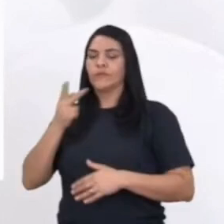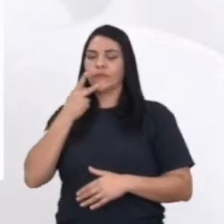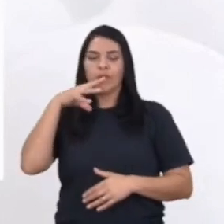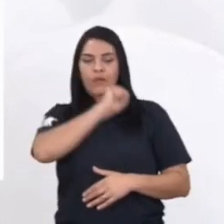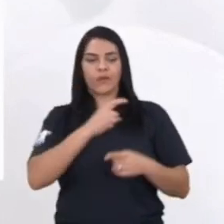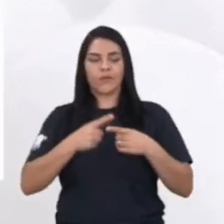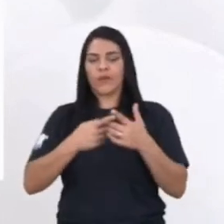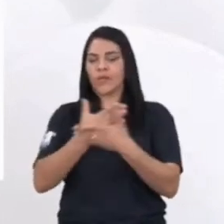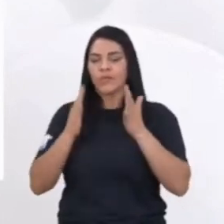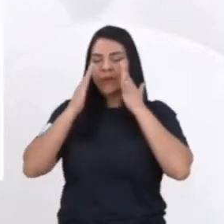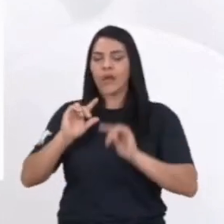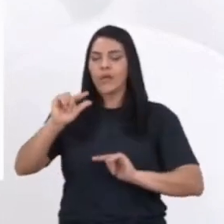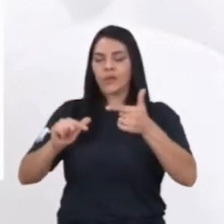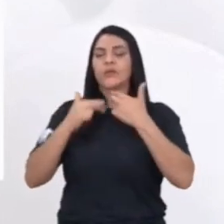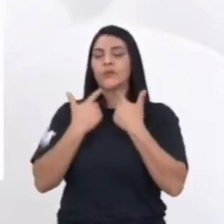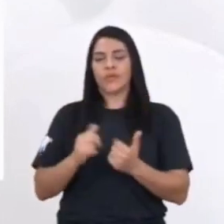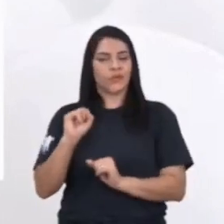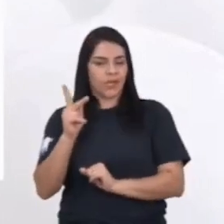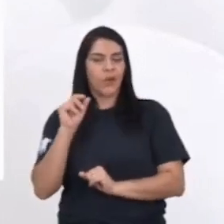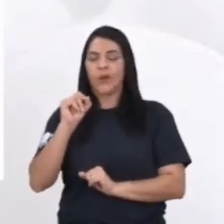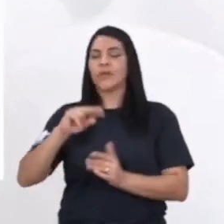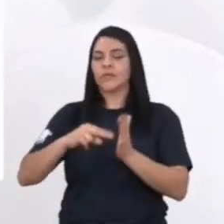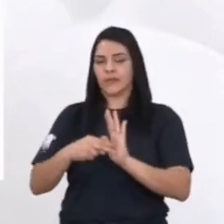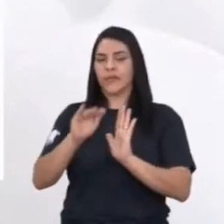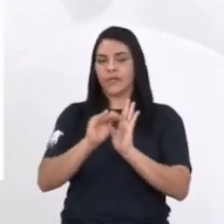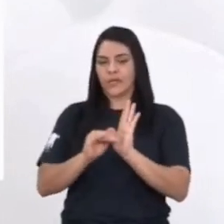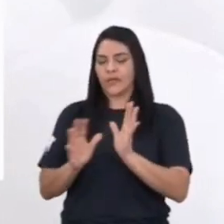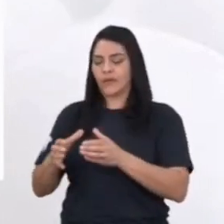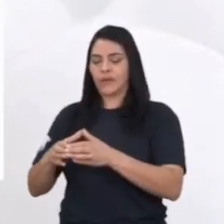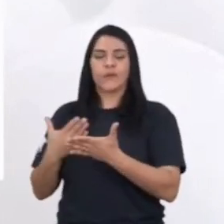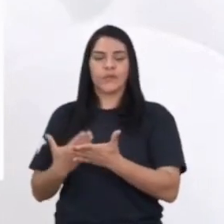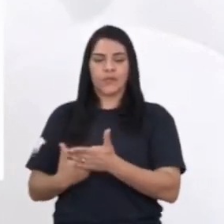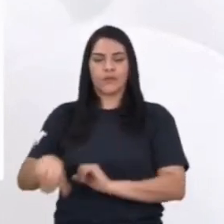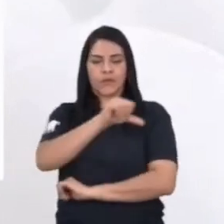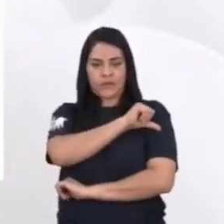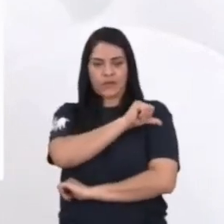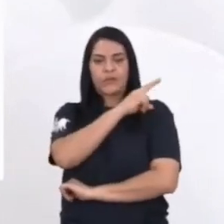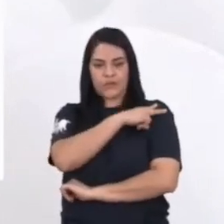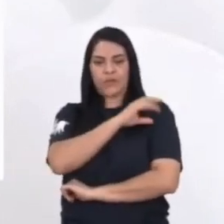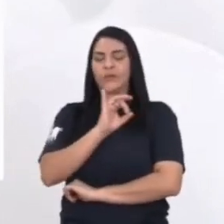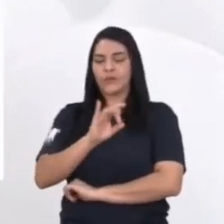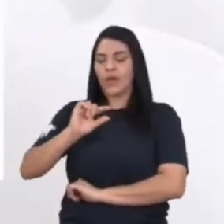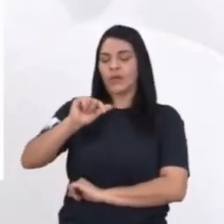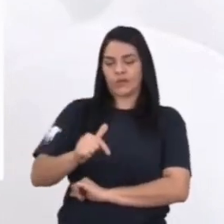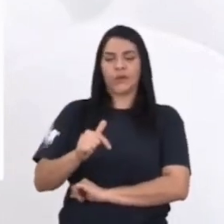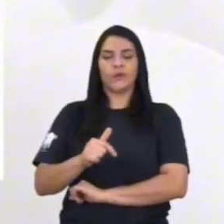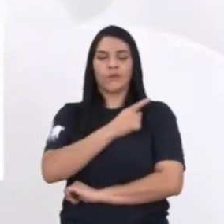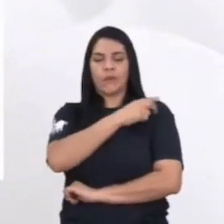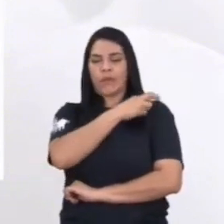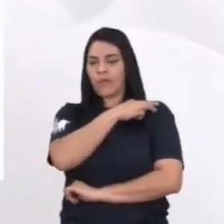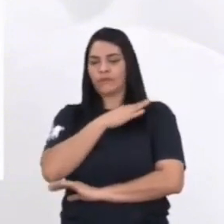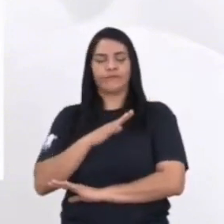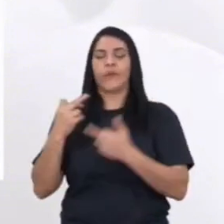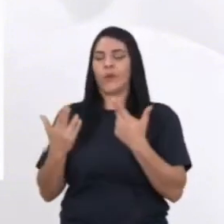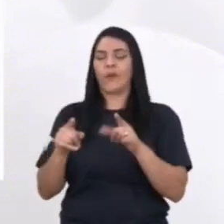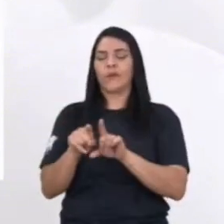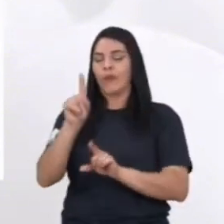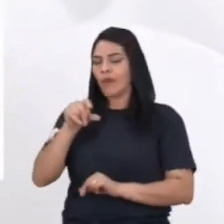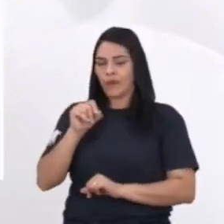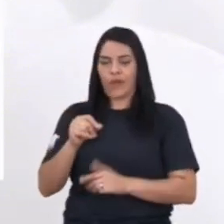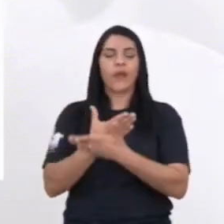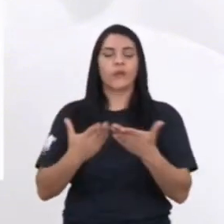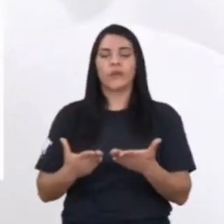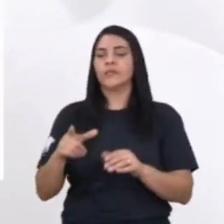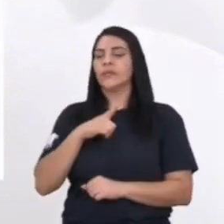dela, porque a gente vai focar nas outras novidades, tá bom? O que é a tarefa por grupo de aulas? Para o 9º ano e 2ª série somente, as outras séries permanecem igual. É uma tarefa no qual a